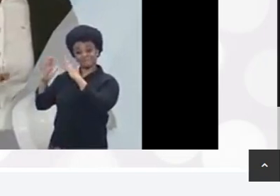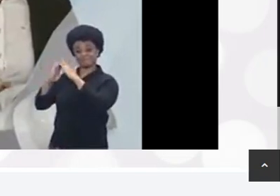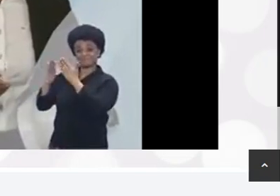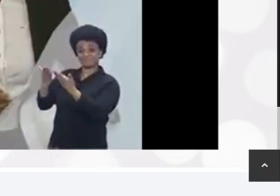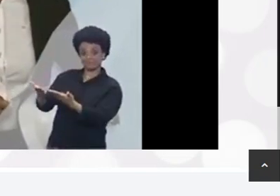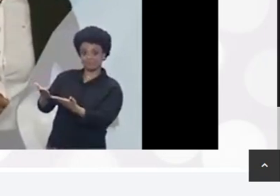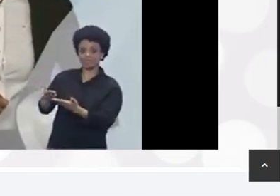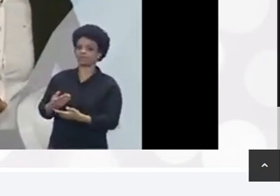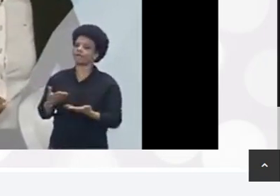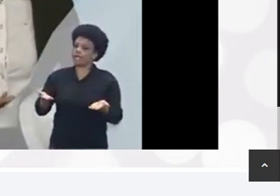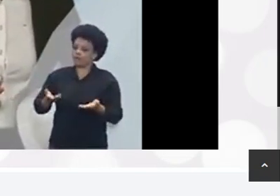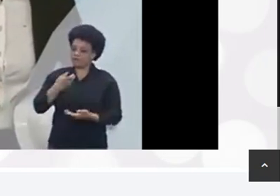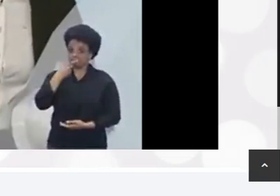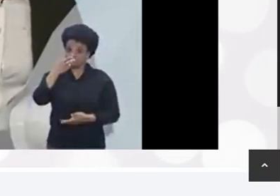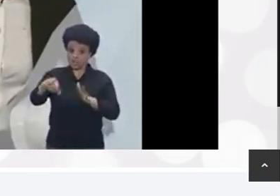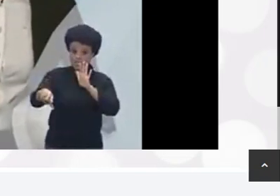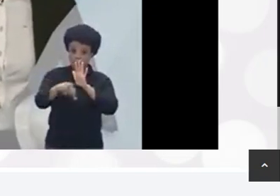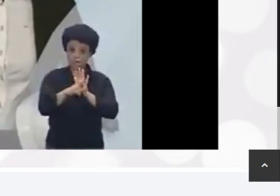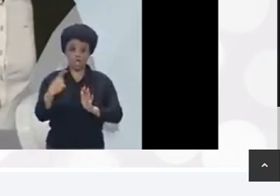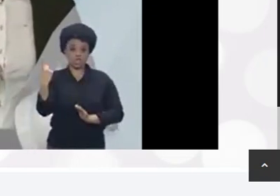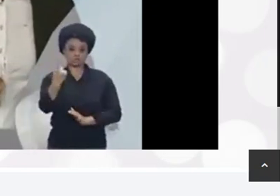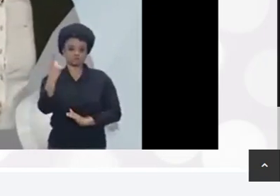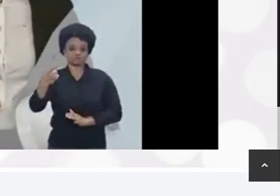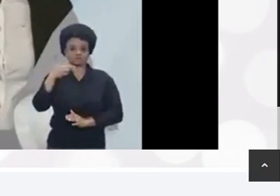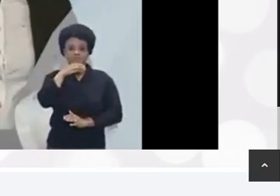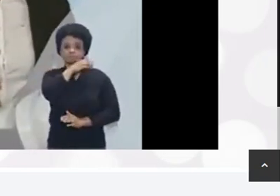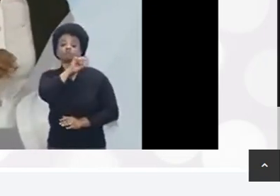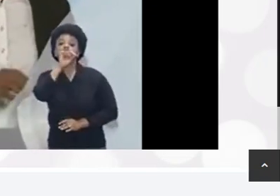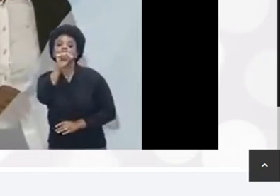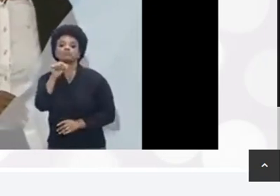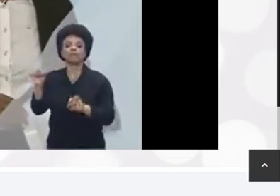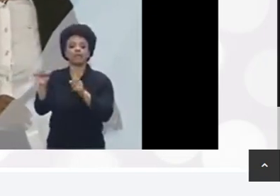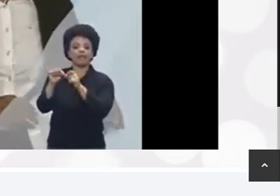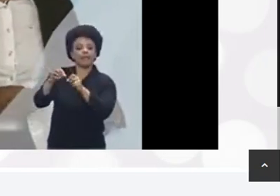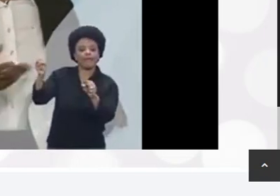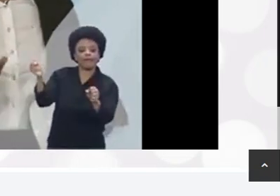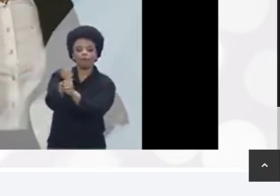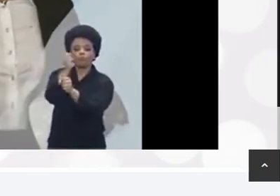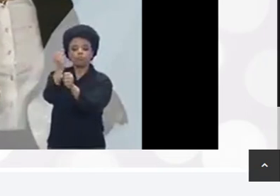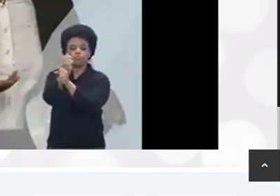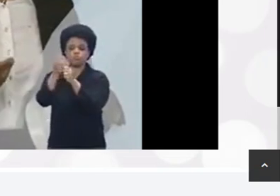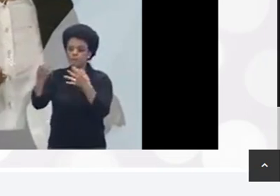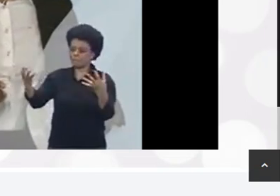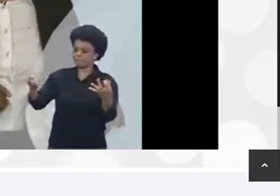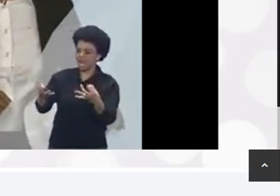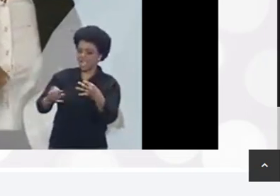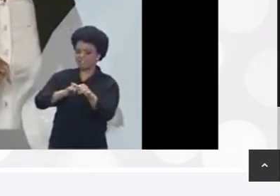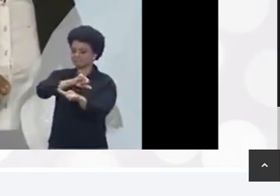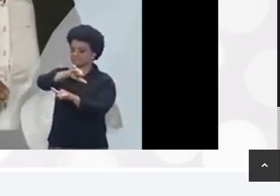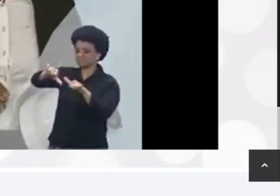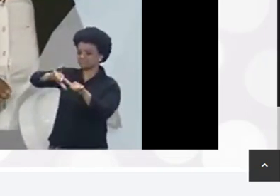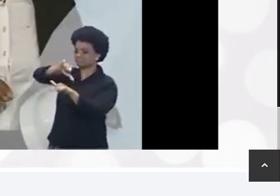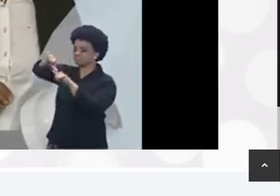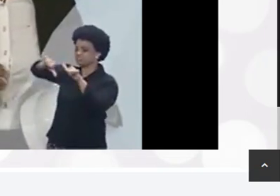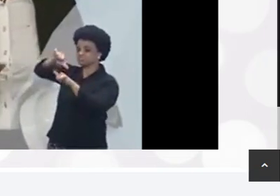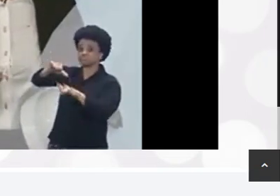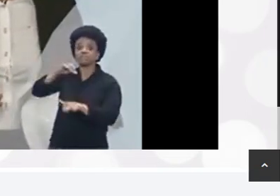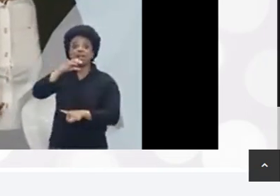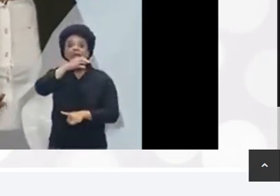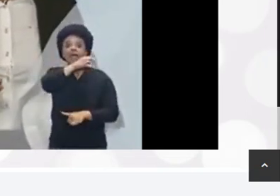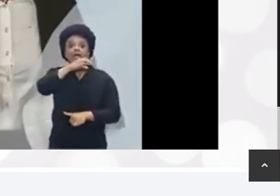ao isolamento térmico, o objetivo é tornar a construção adequada para as variações de temperatura, evitando o